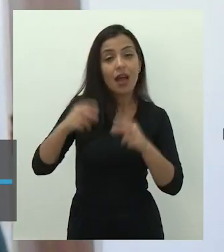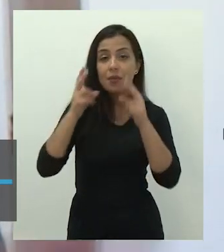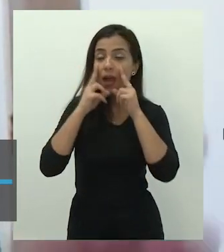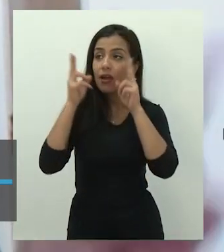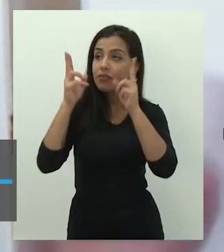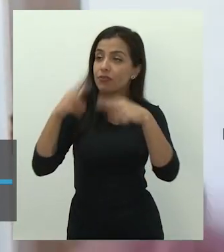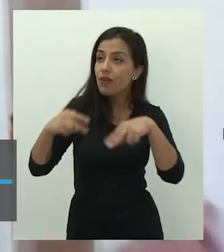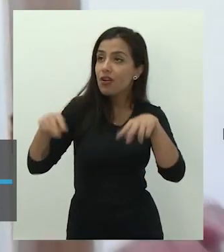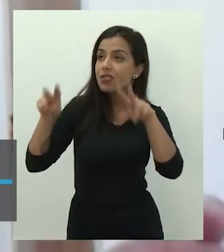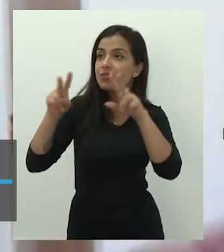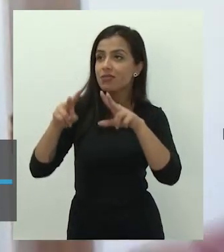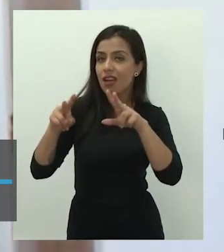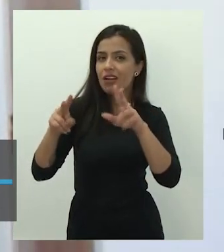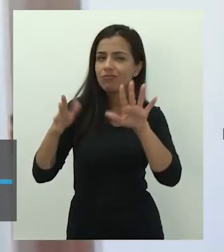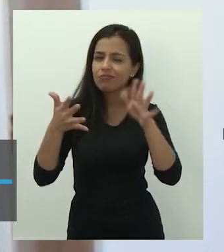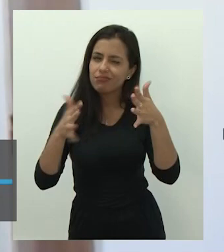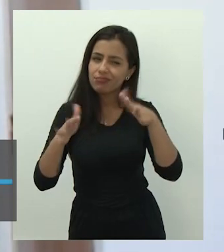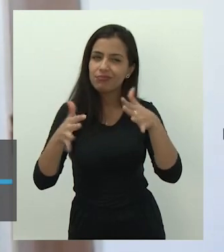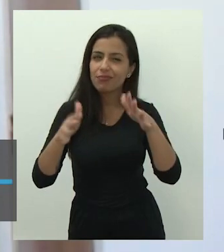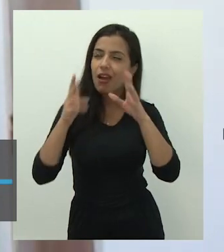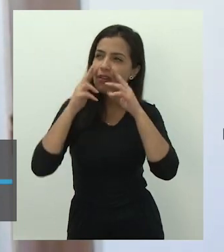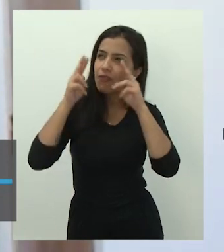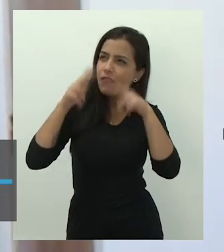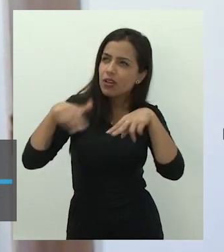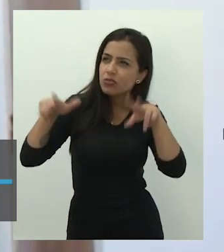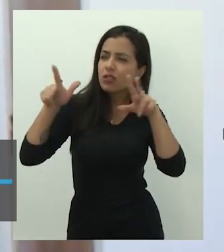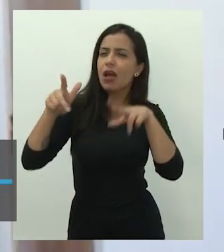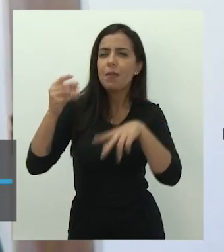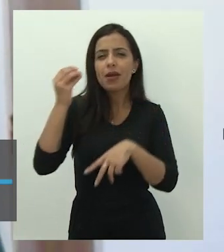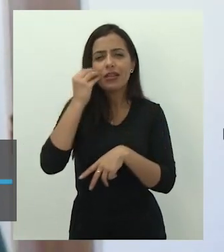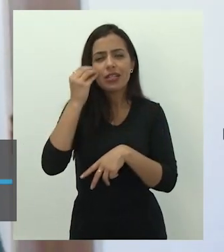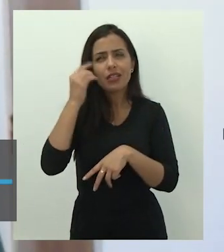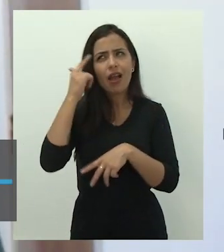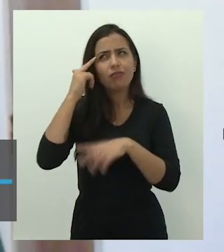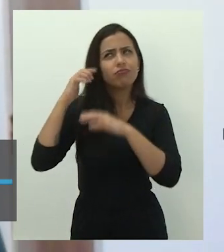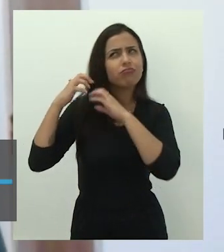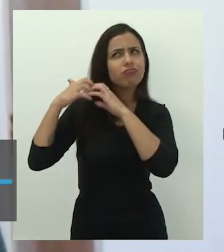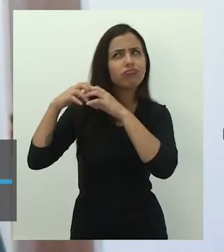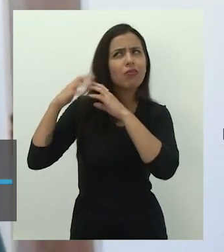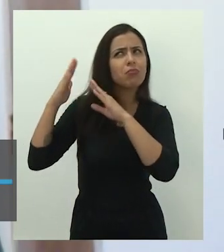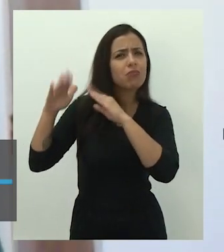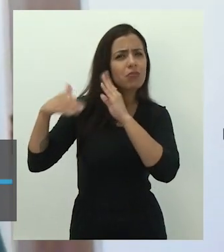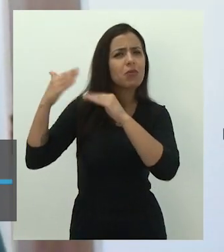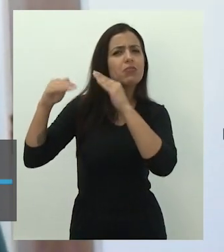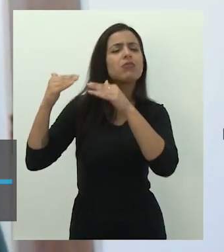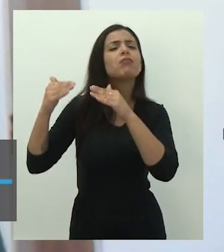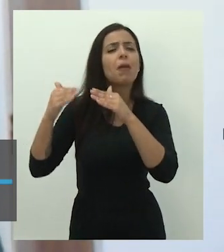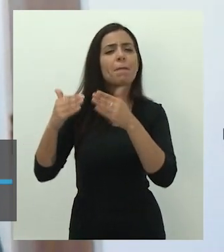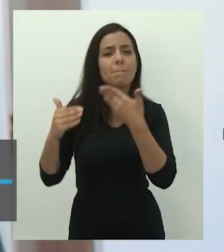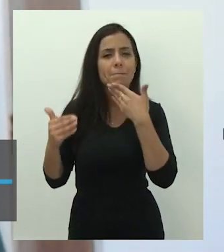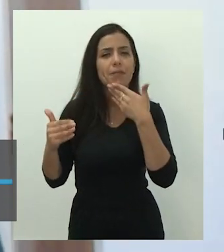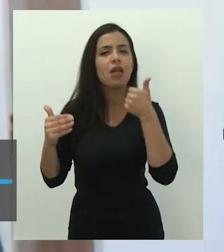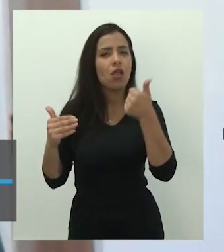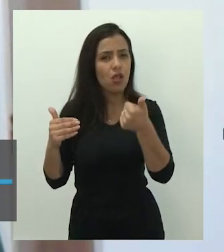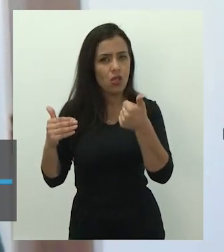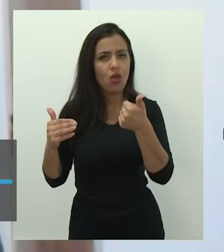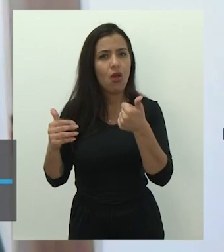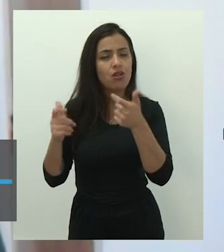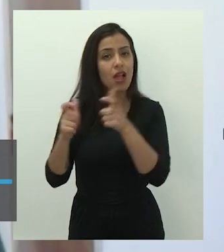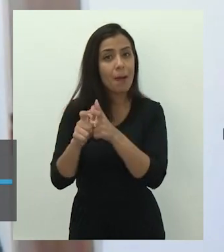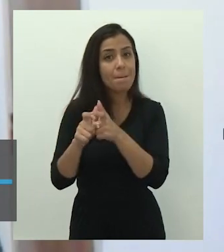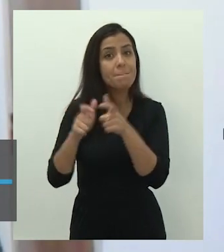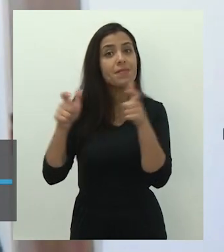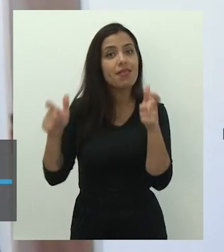visualizar entre aspas, né? Mas vai conseguir promover esse desenvolvimento, vai ampliar